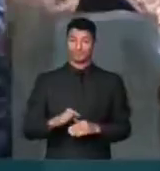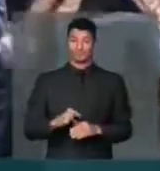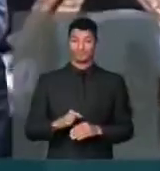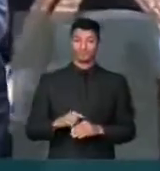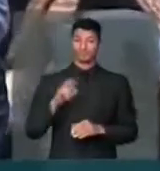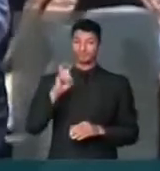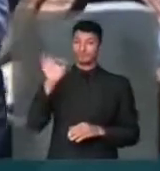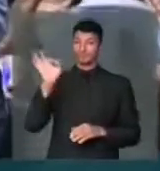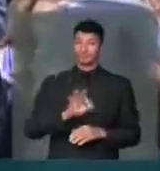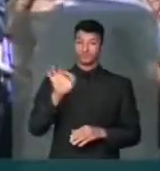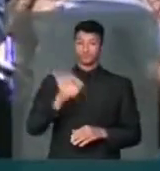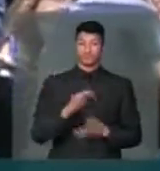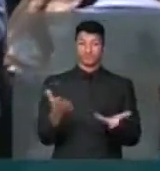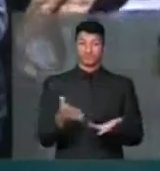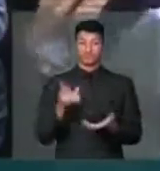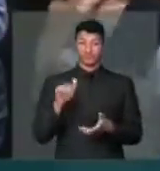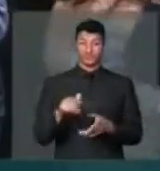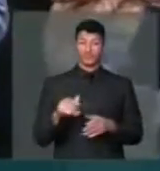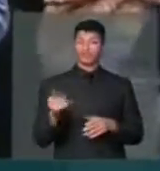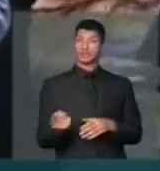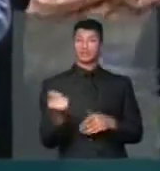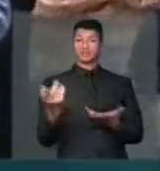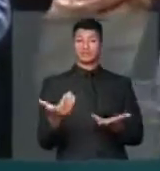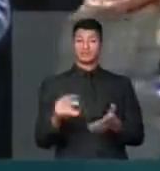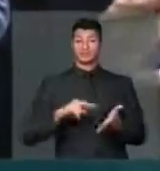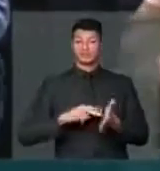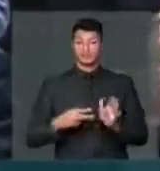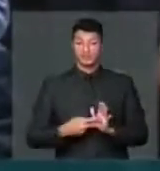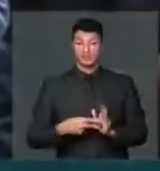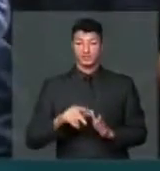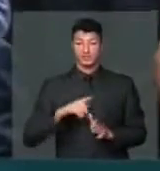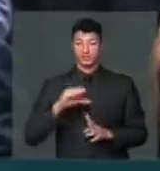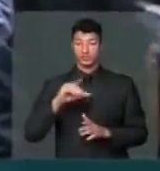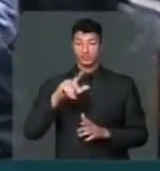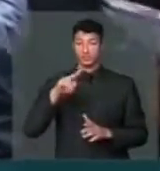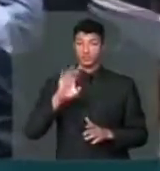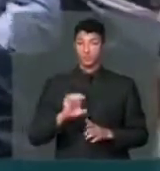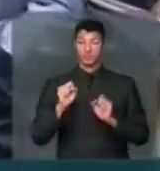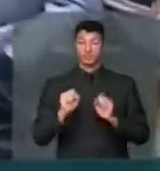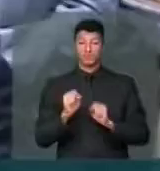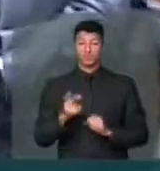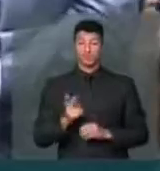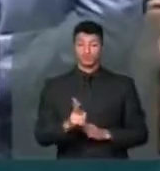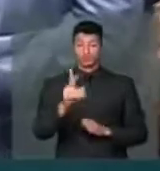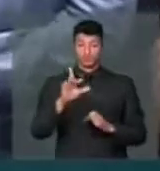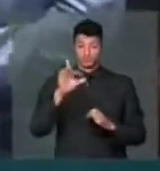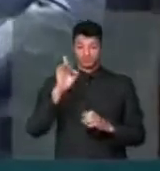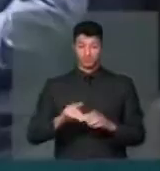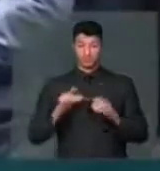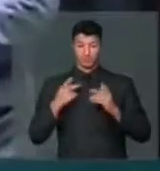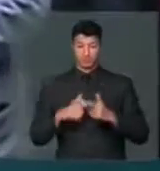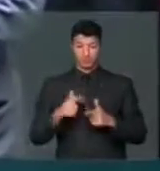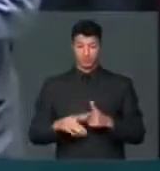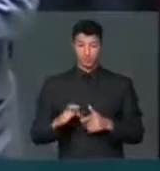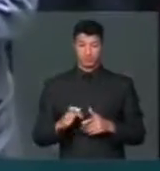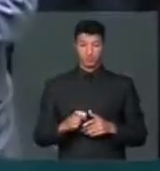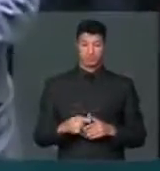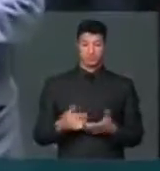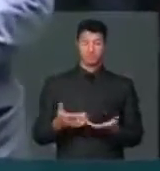de 5% eternamente. Ou seja, os clubes poderão continuar deficitários.